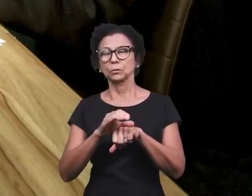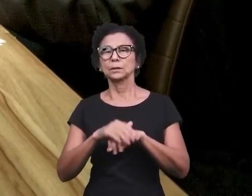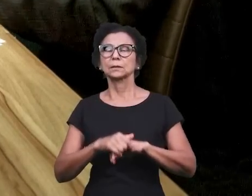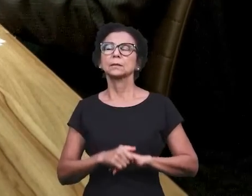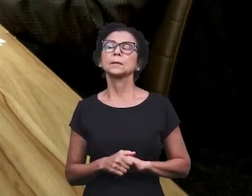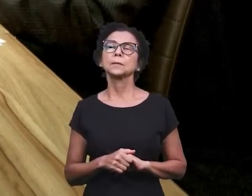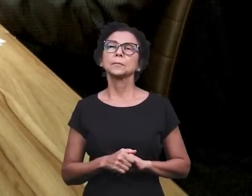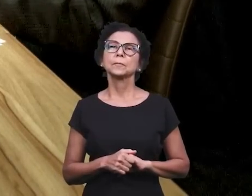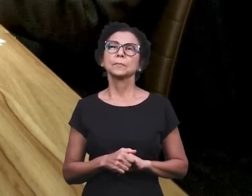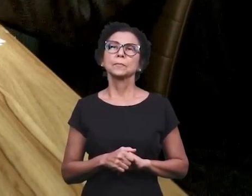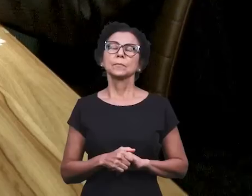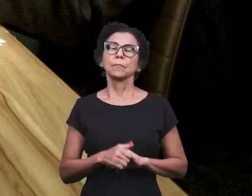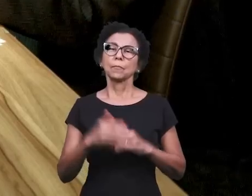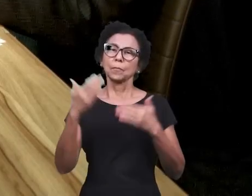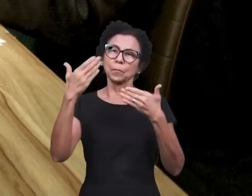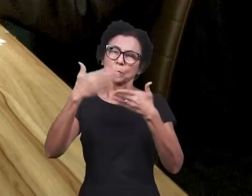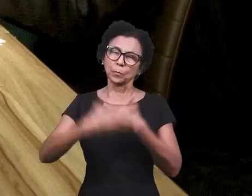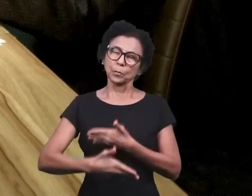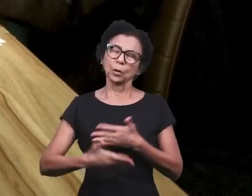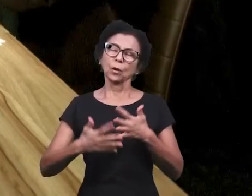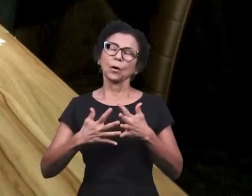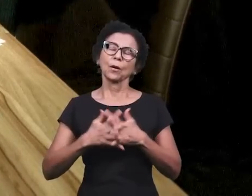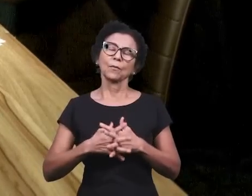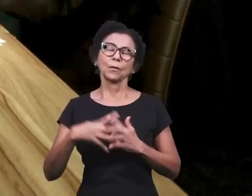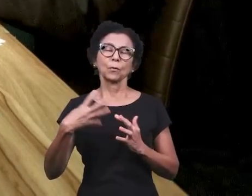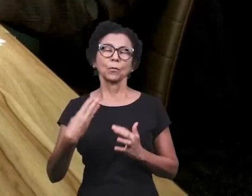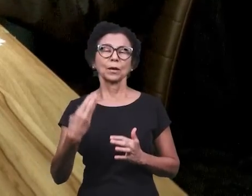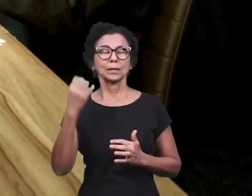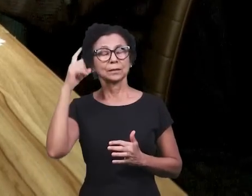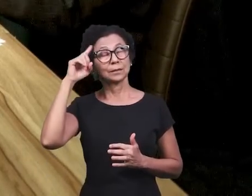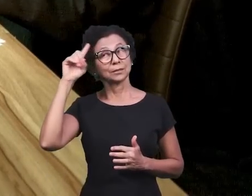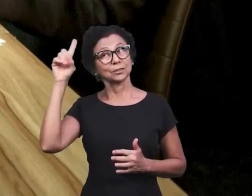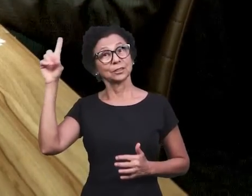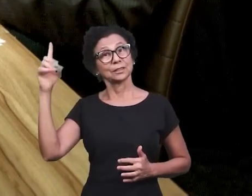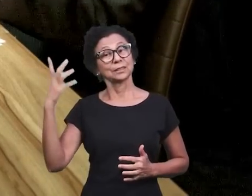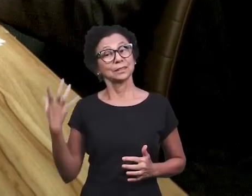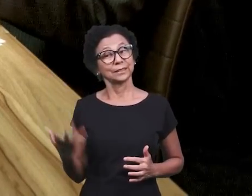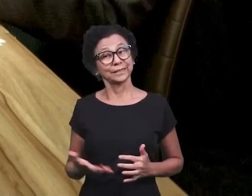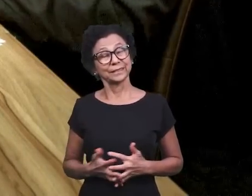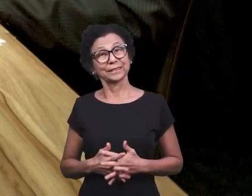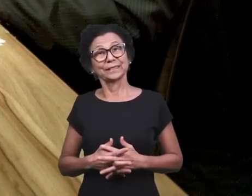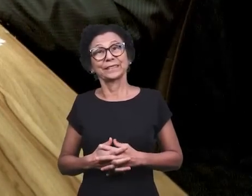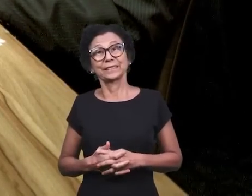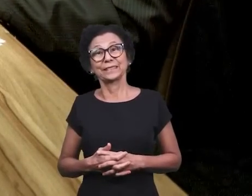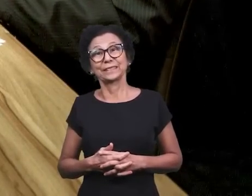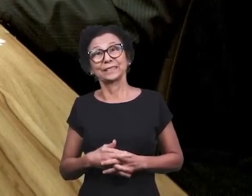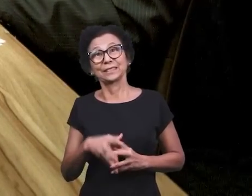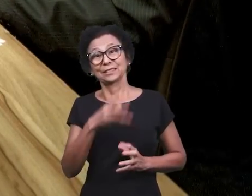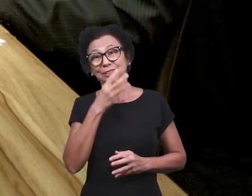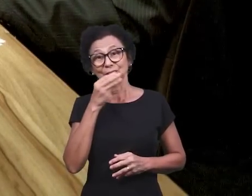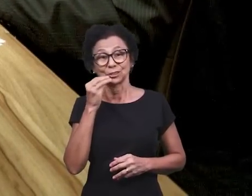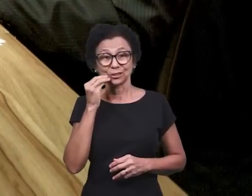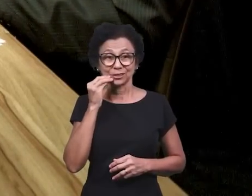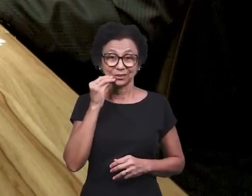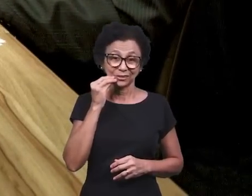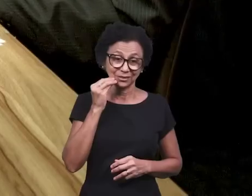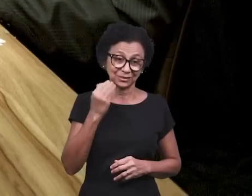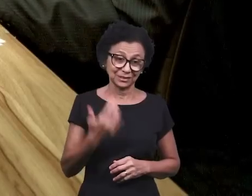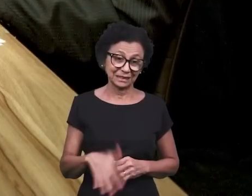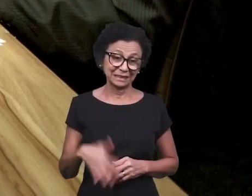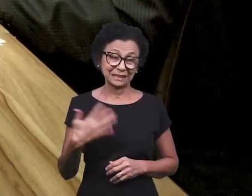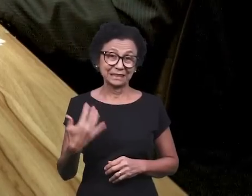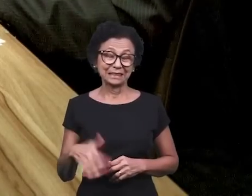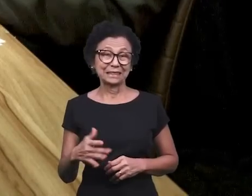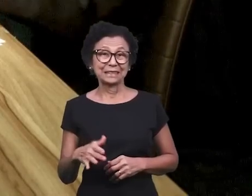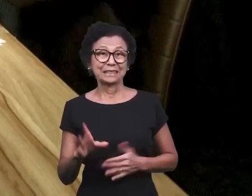40 dias, né? Da prova, os 40 dias. 40 dias, né? Desafiando Deus, as 40, né? 40 dias de o povo ouvindo a afronta